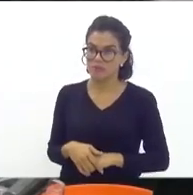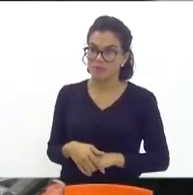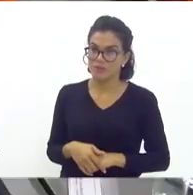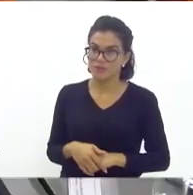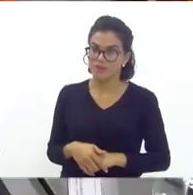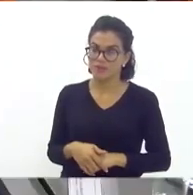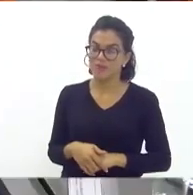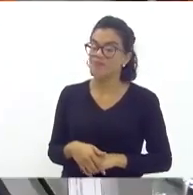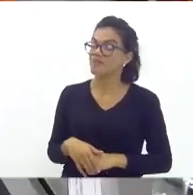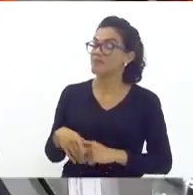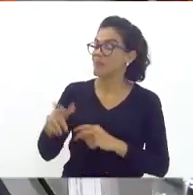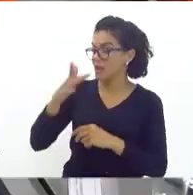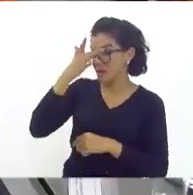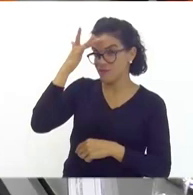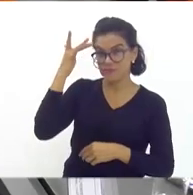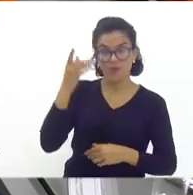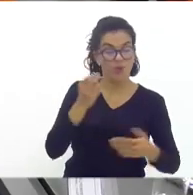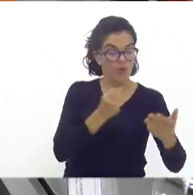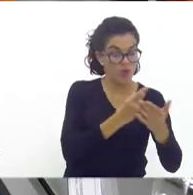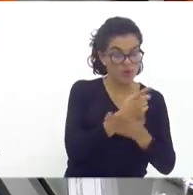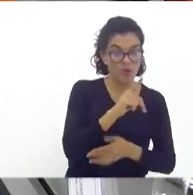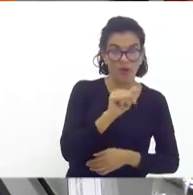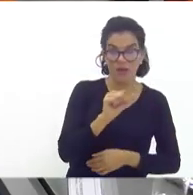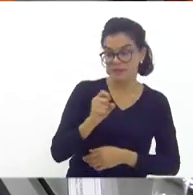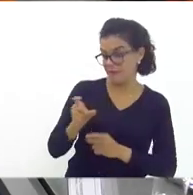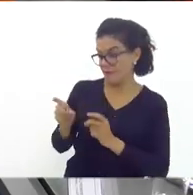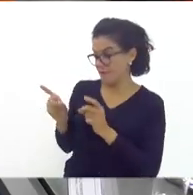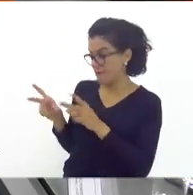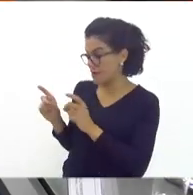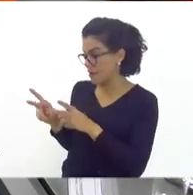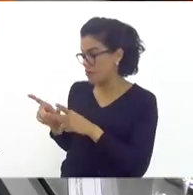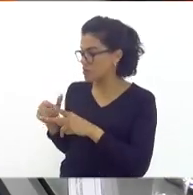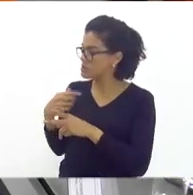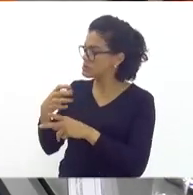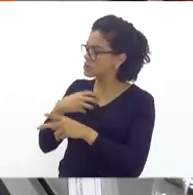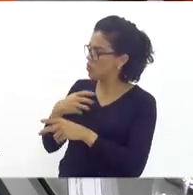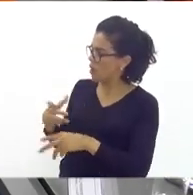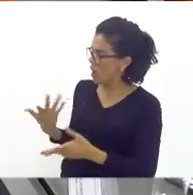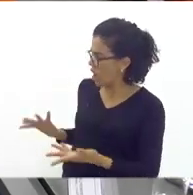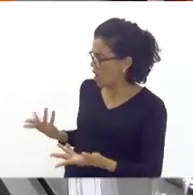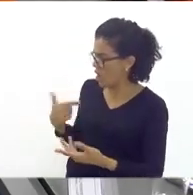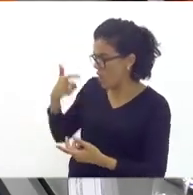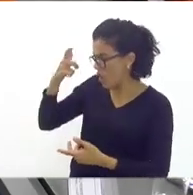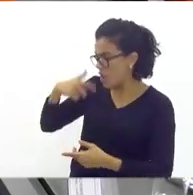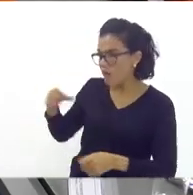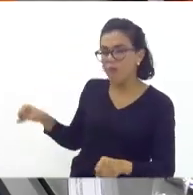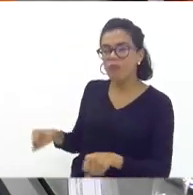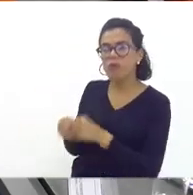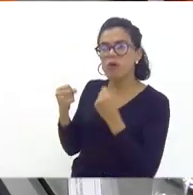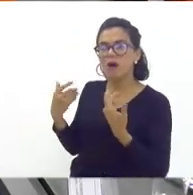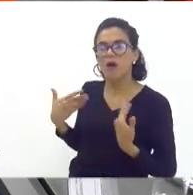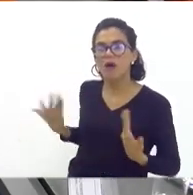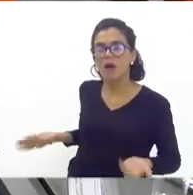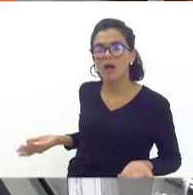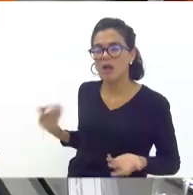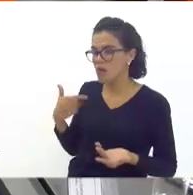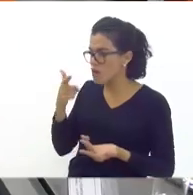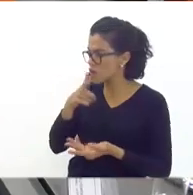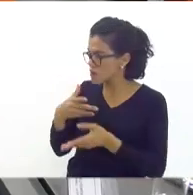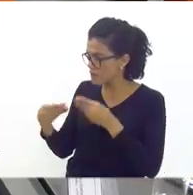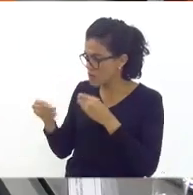e eu revendedor que foi lesionado naquele momento ele não conseguiria essa flexibilização